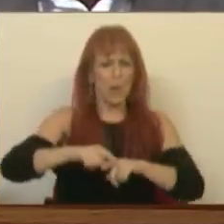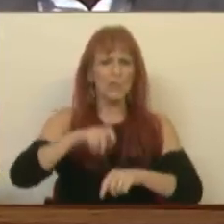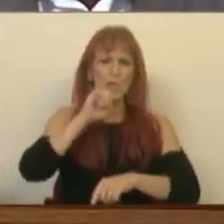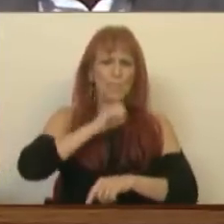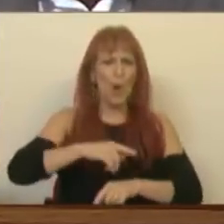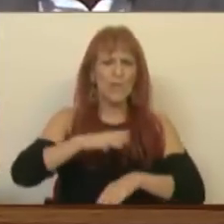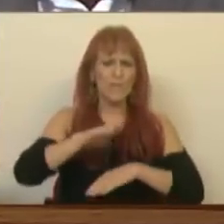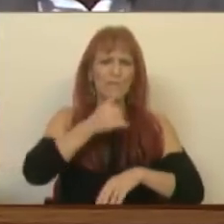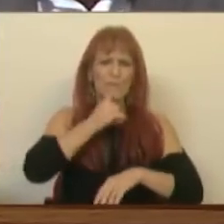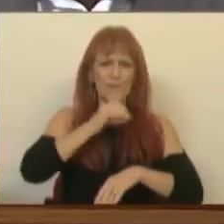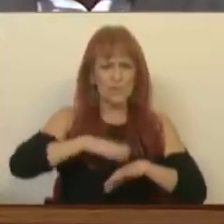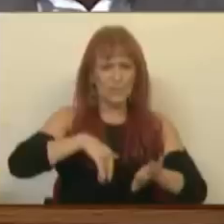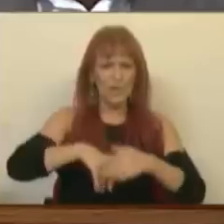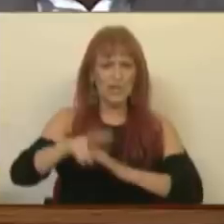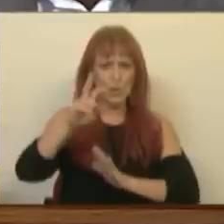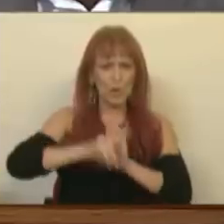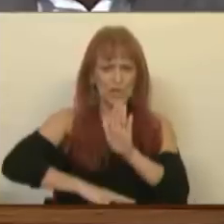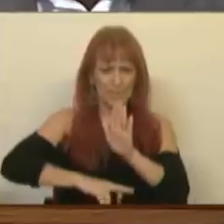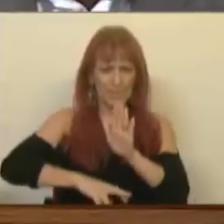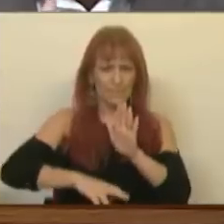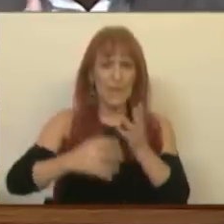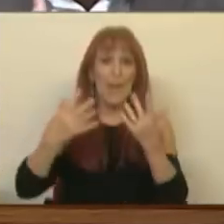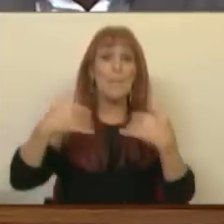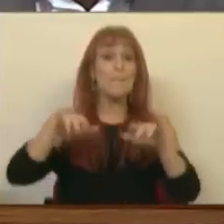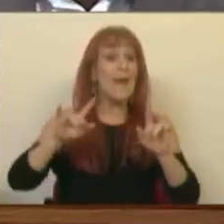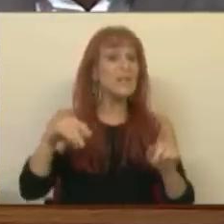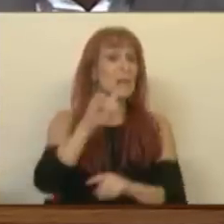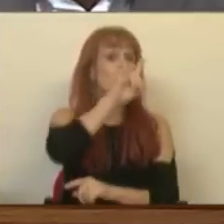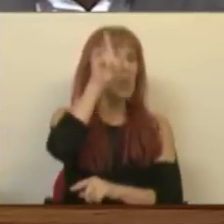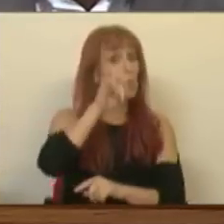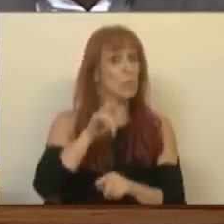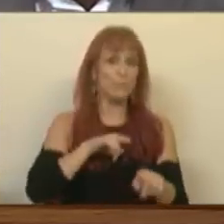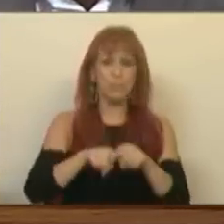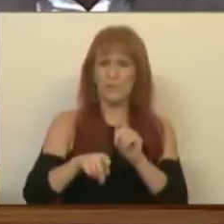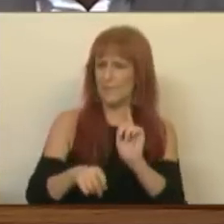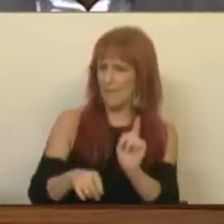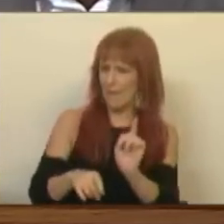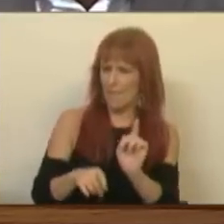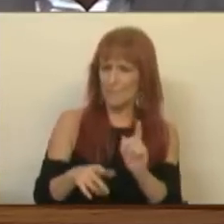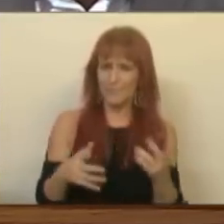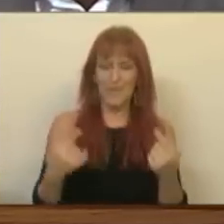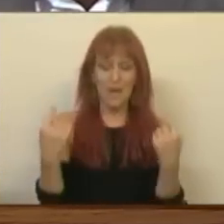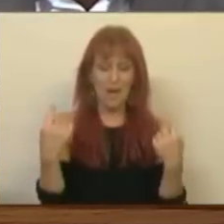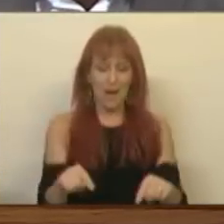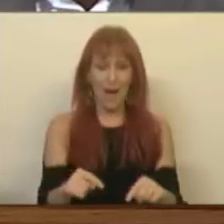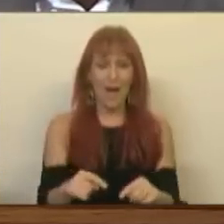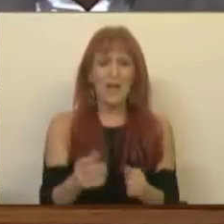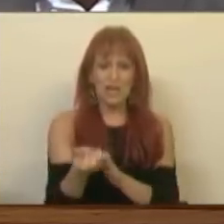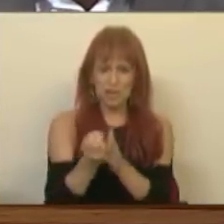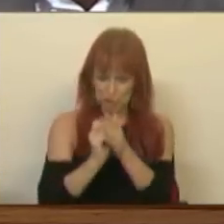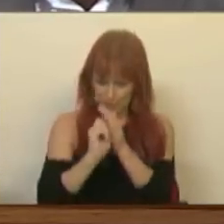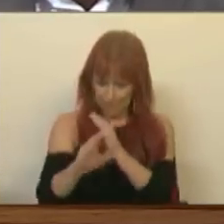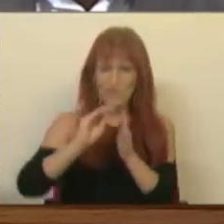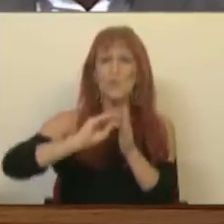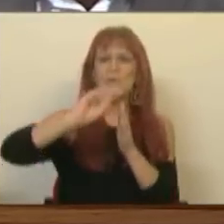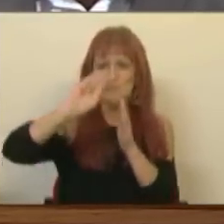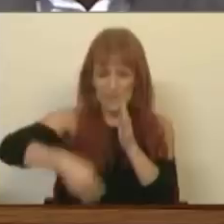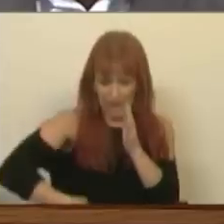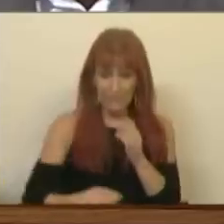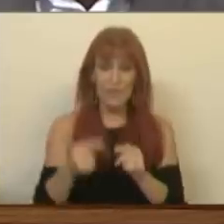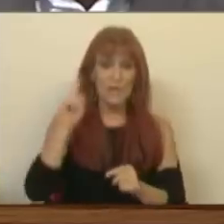poderemos tomar decisões sobre o regime mas há uma questão política é que existe mesmo um despacho assinado